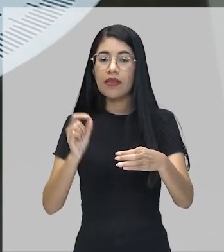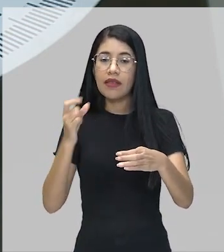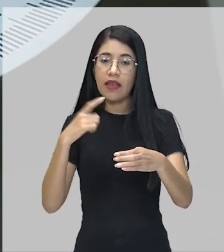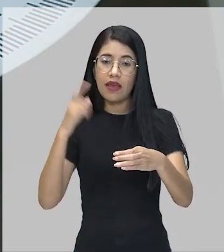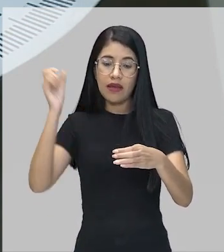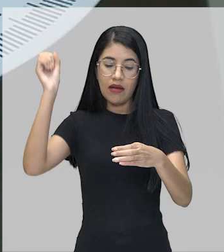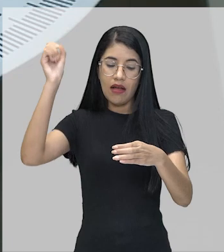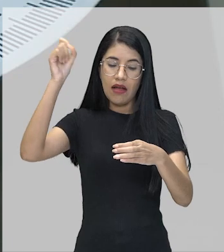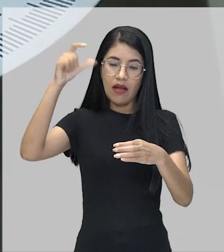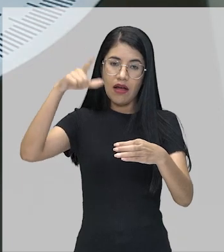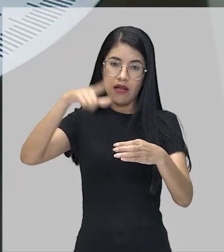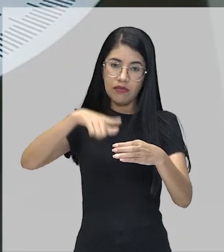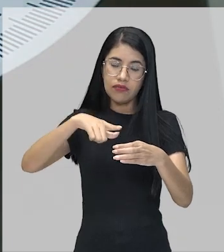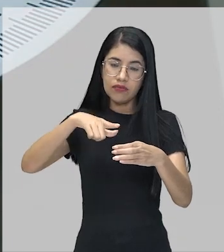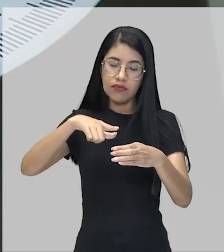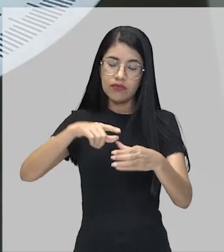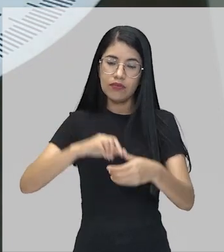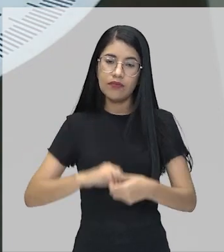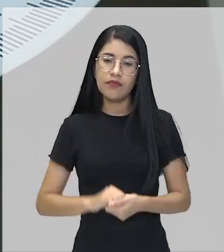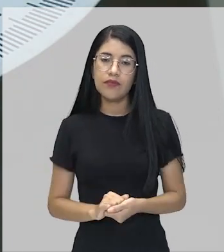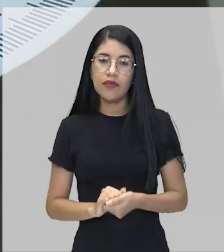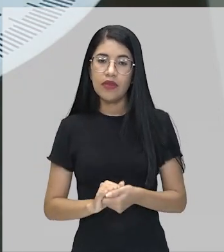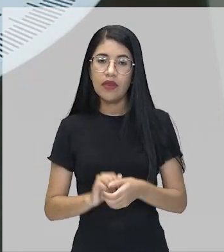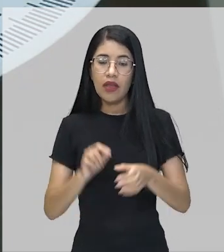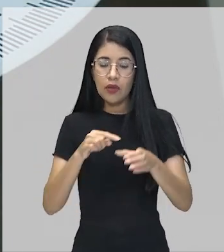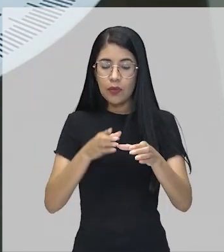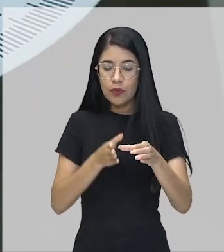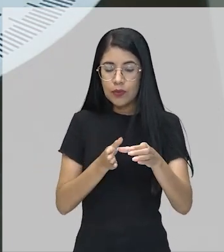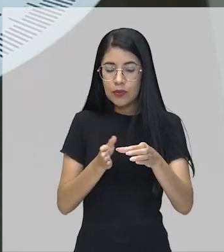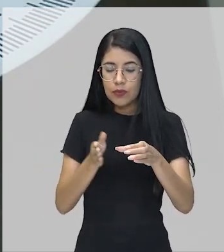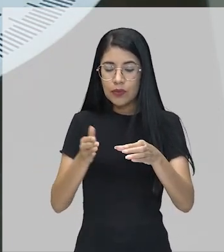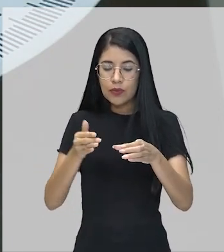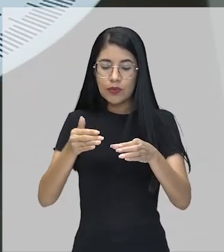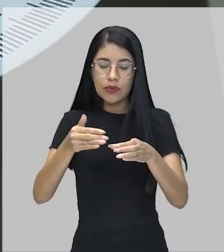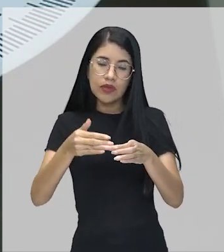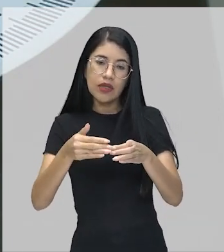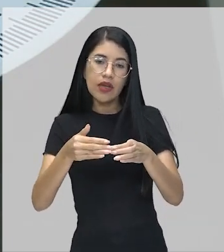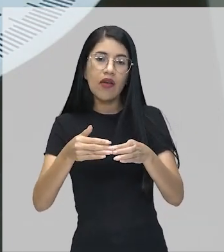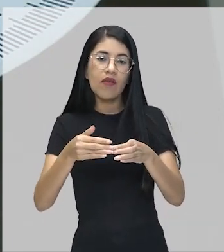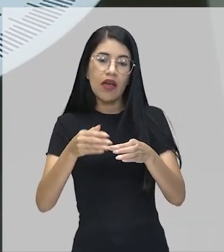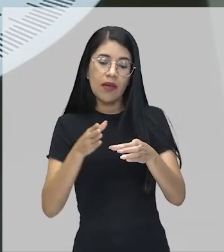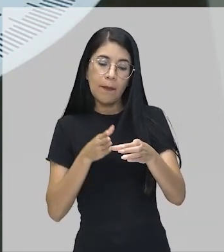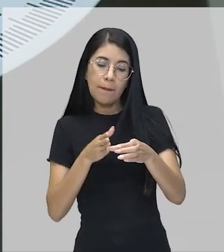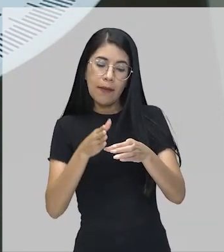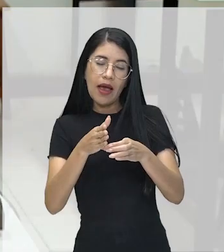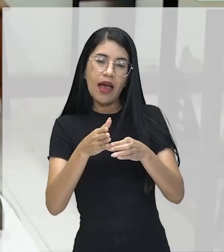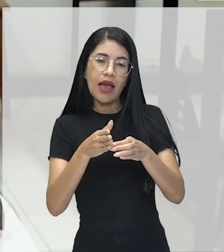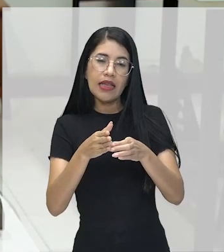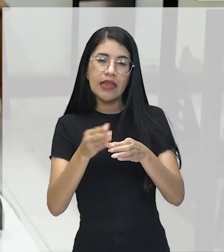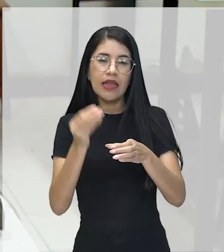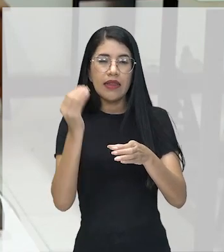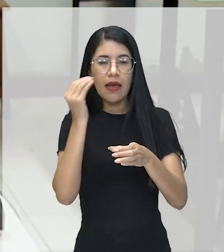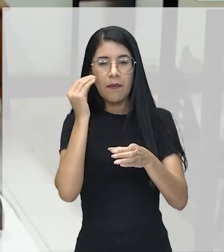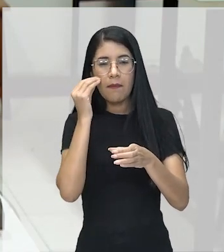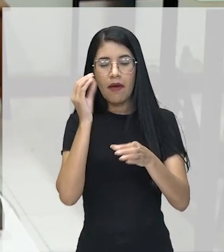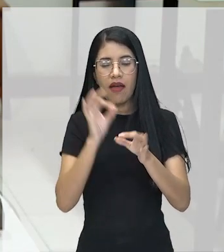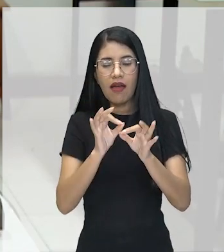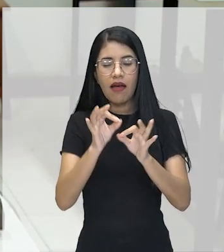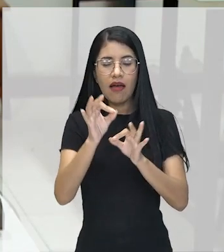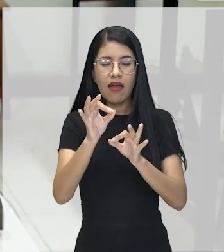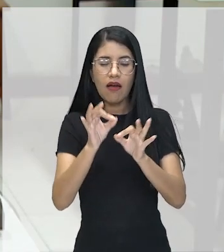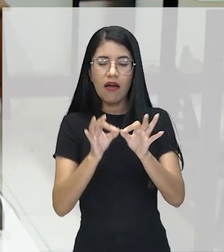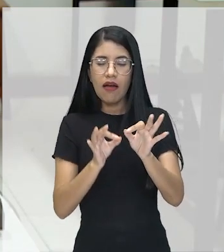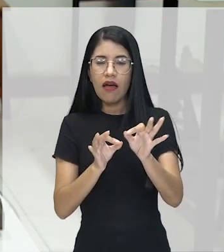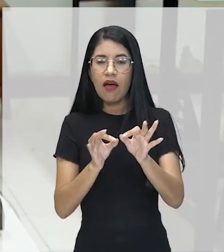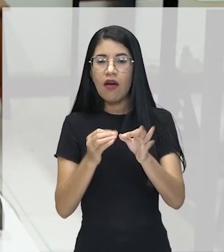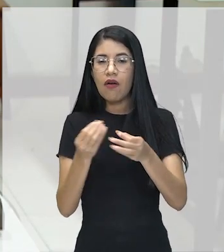luz. E na parte curva do círculo, a luz vai passar e nós vamos tentar medir, então, o desvio feito pela